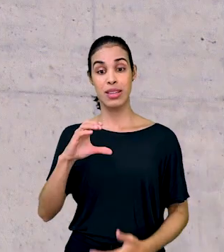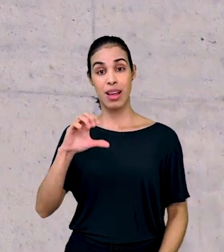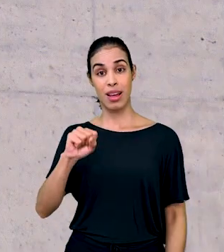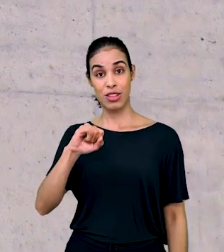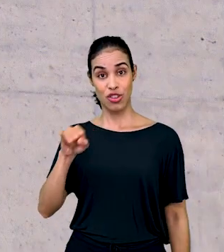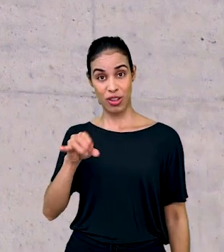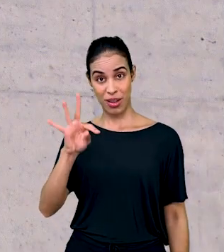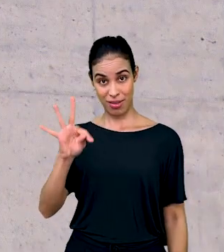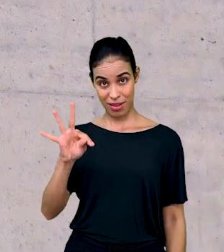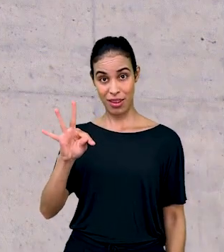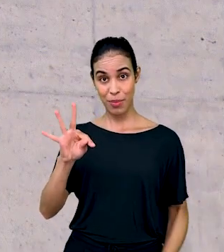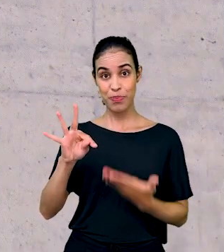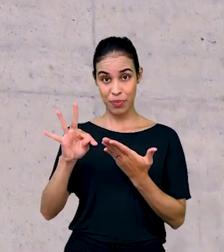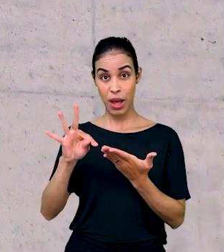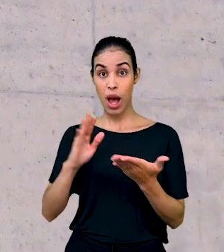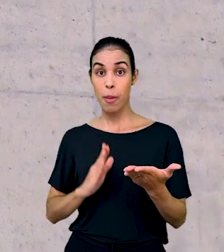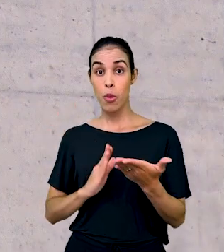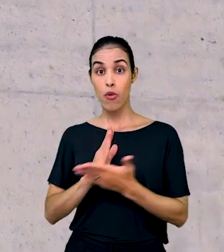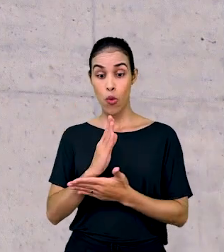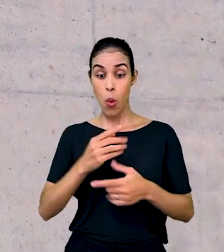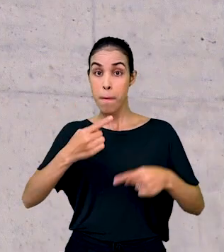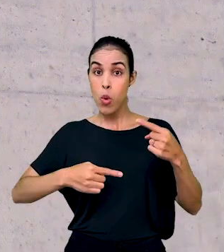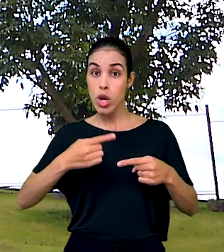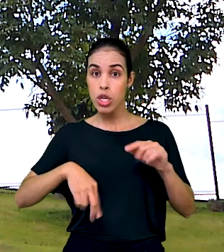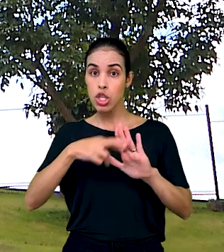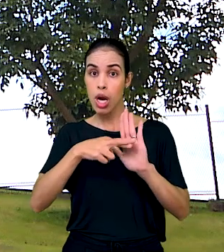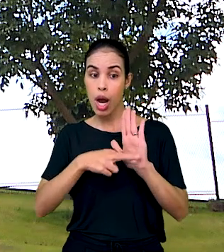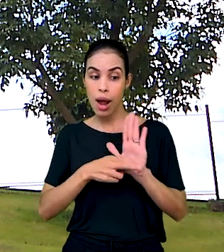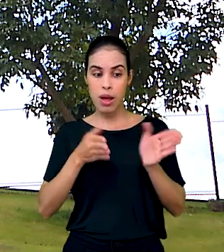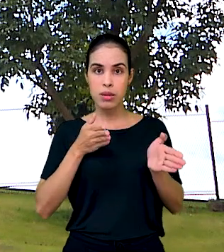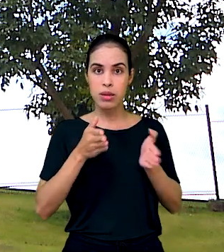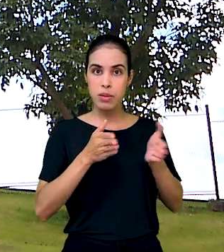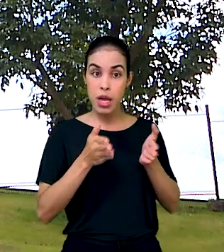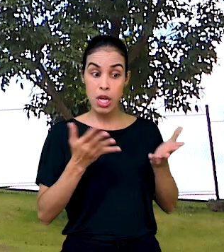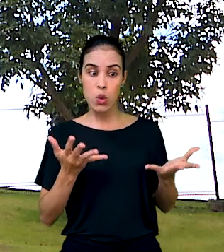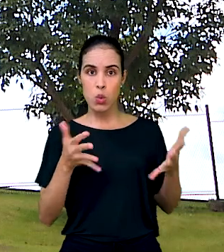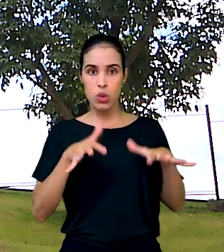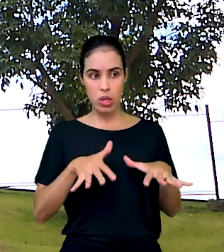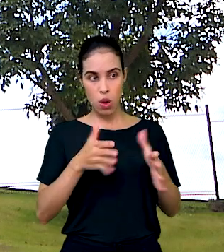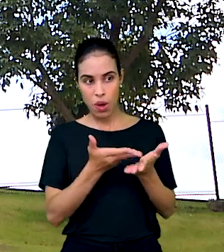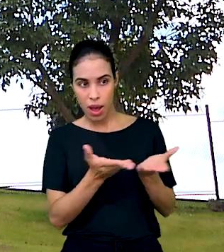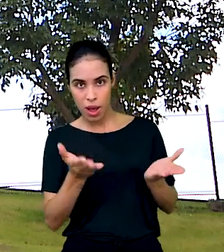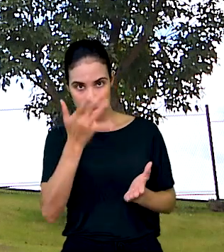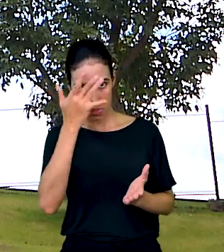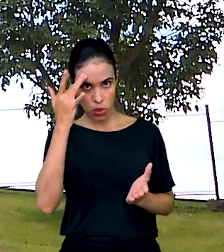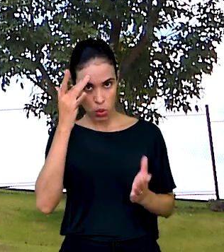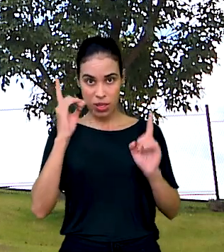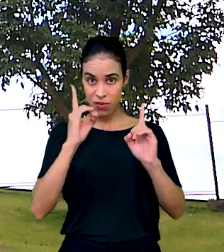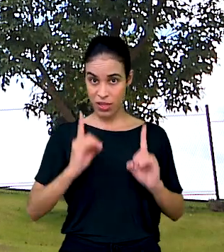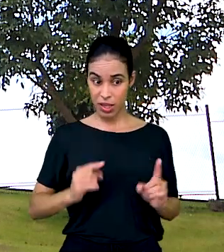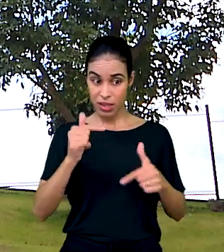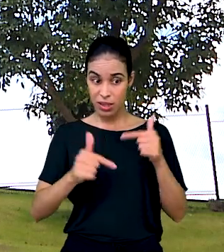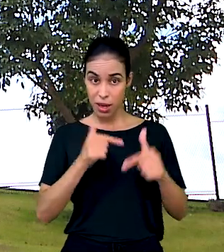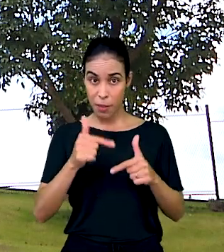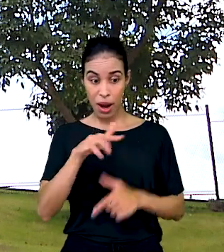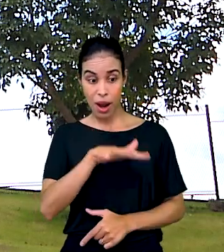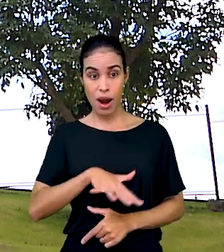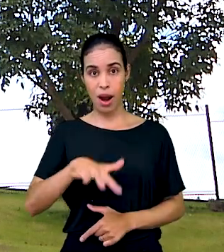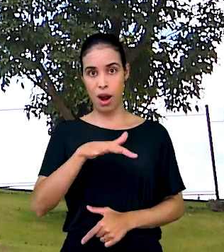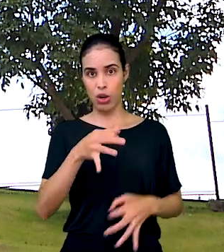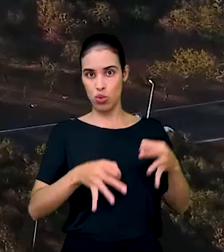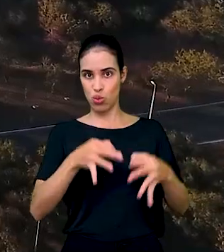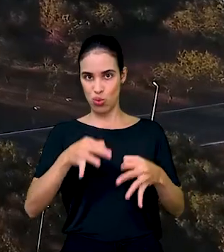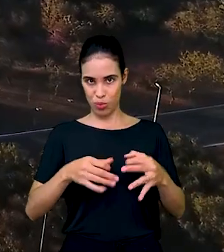O Conselho Superior da Justiça do Trabalho aprovou a política de acessibilidade e inclusão das pessoas com deficiência na Justiça